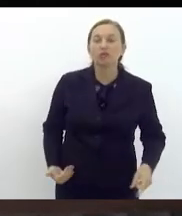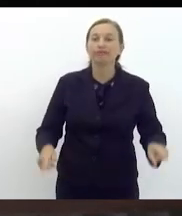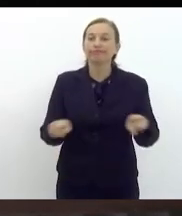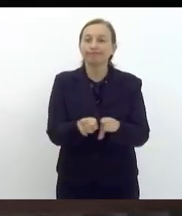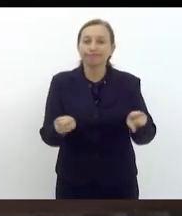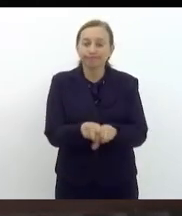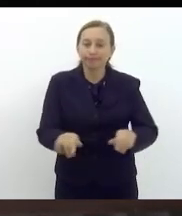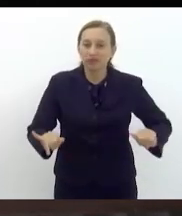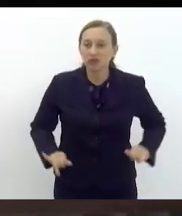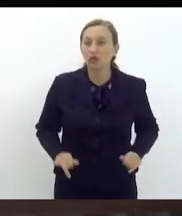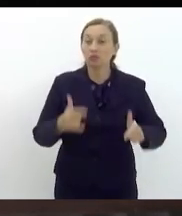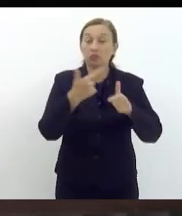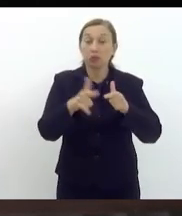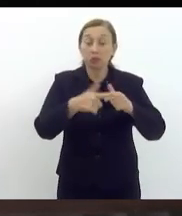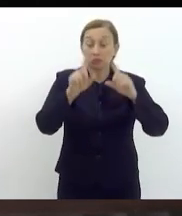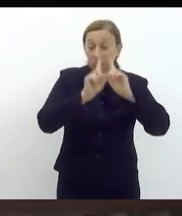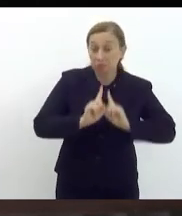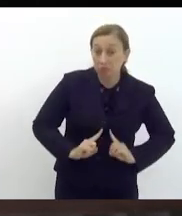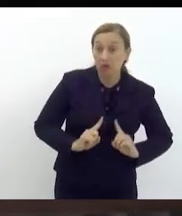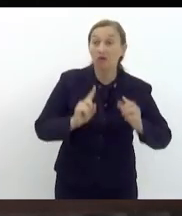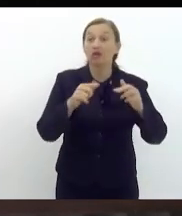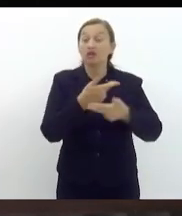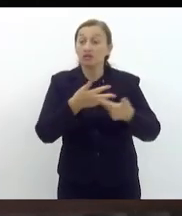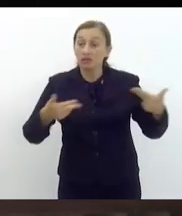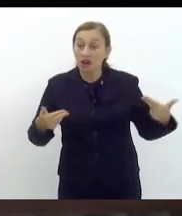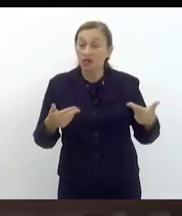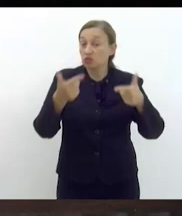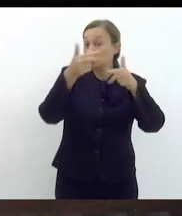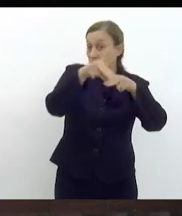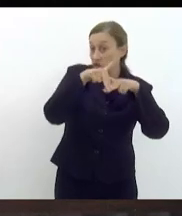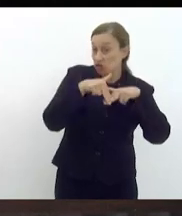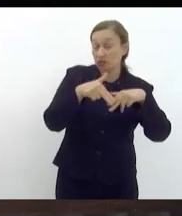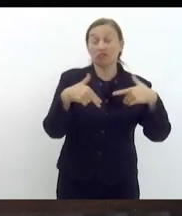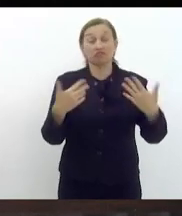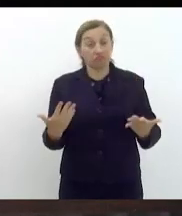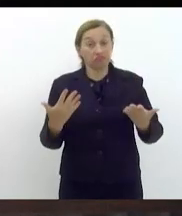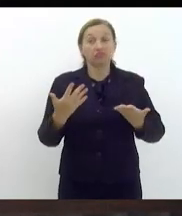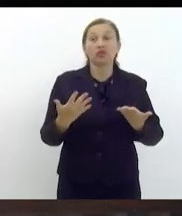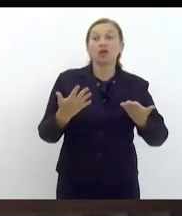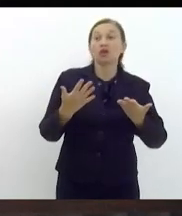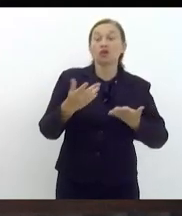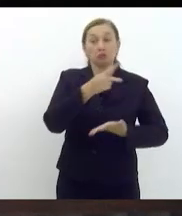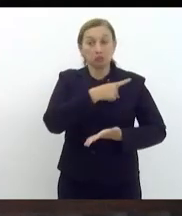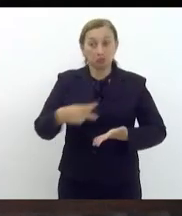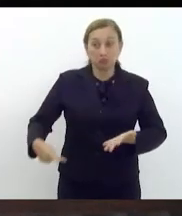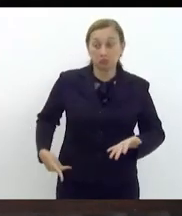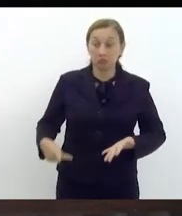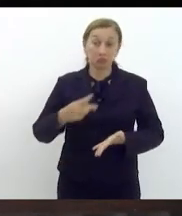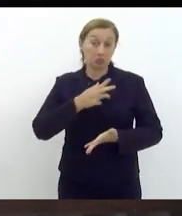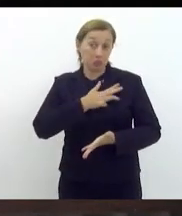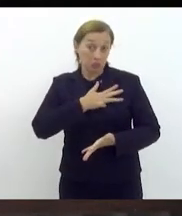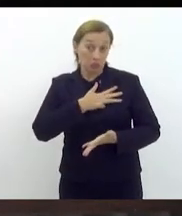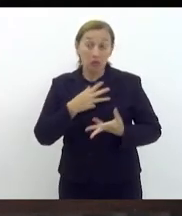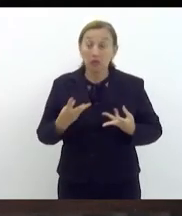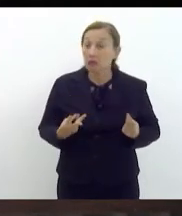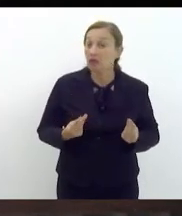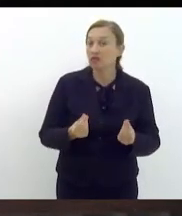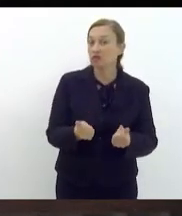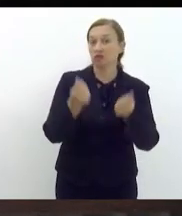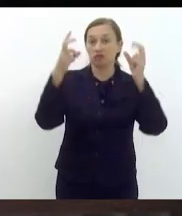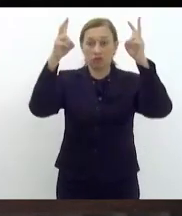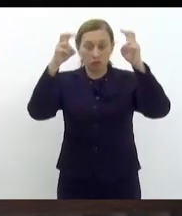muito com problemas de depressão devido a inúmeros fatores. Por isso, o presidente Lula, muito sensível à pauta,